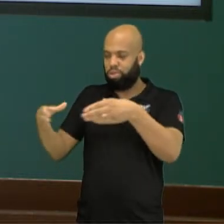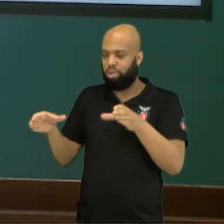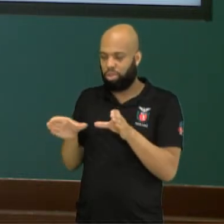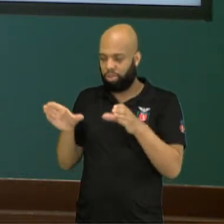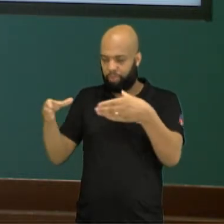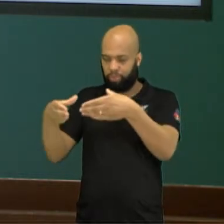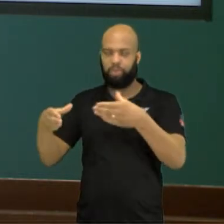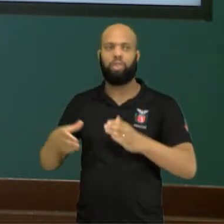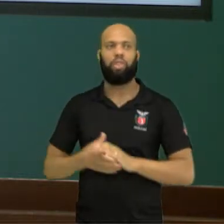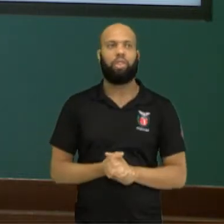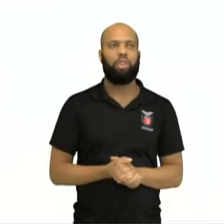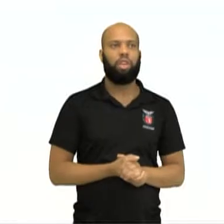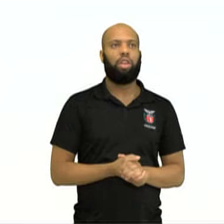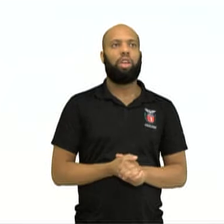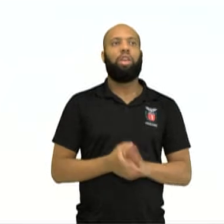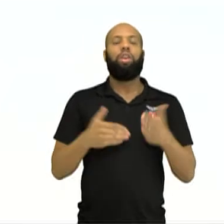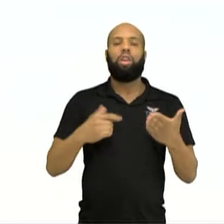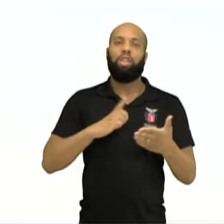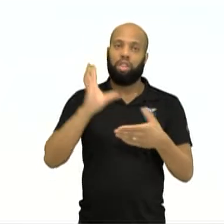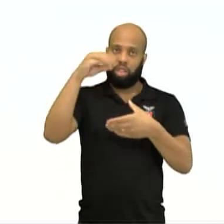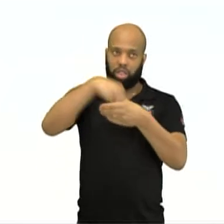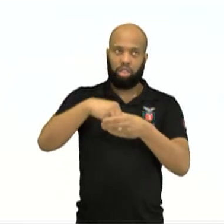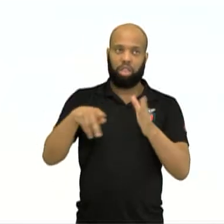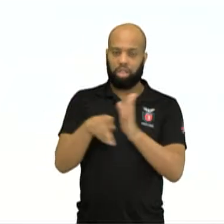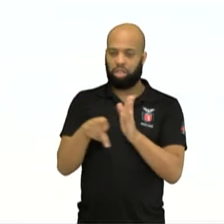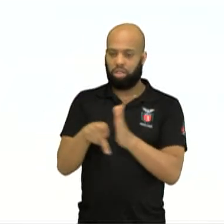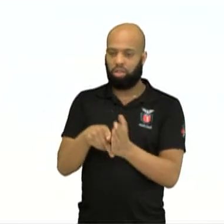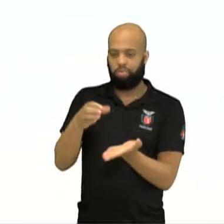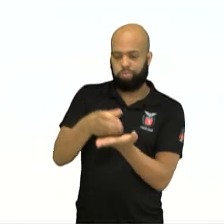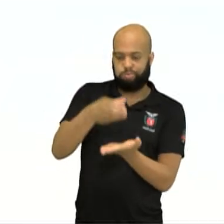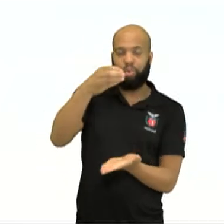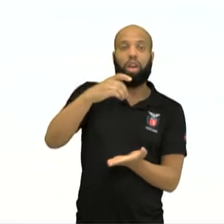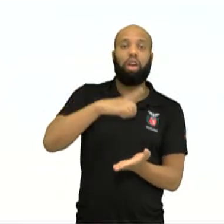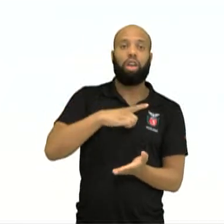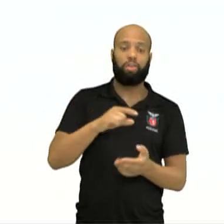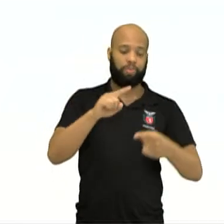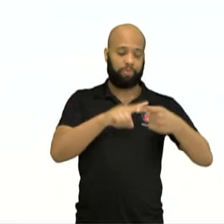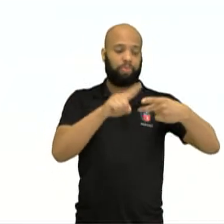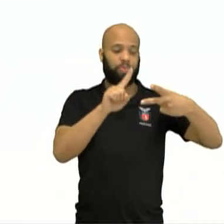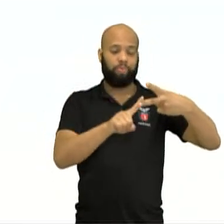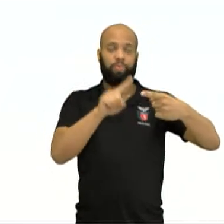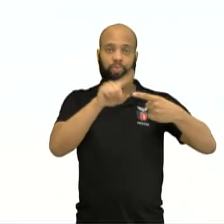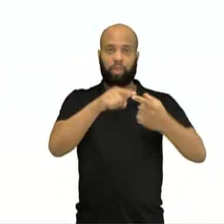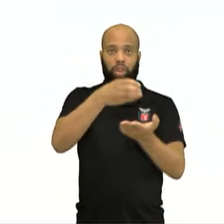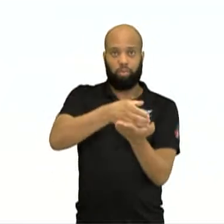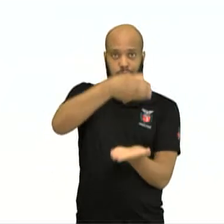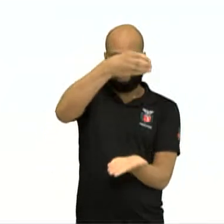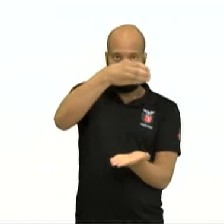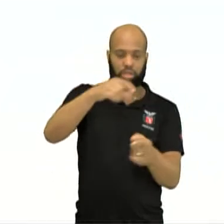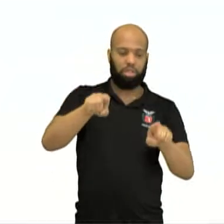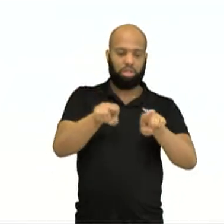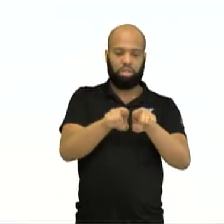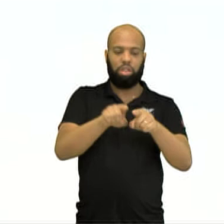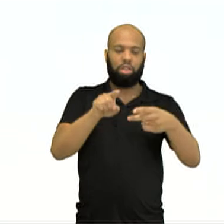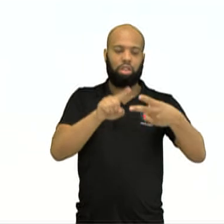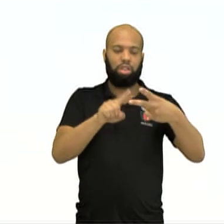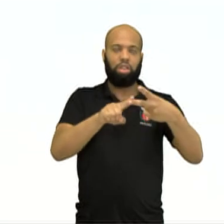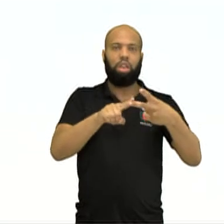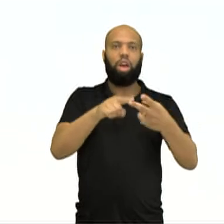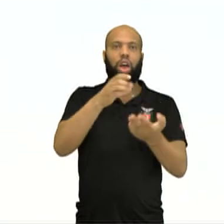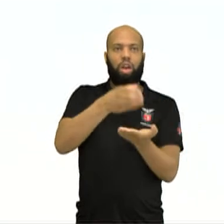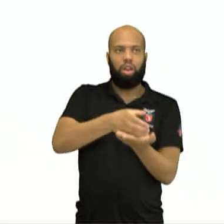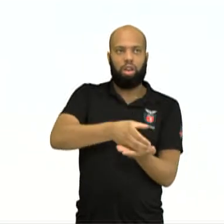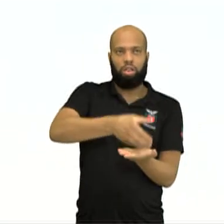também em formatos cilíndricos. Dentro dos cilindros, nós temos dois tipos de cilindro, né? O cilindro reto e o cilindro inclinado.